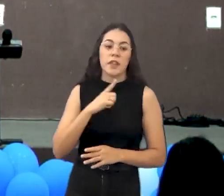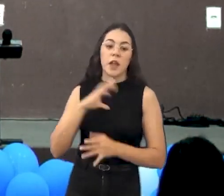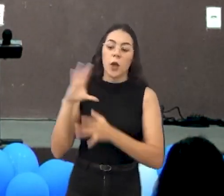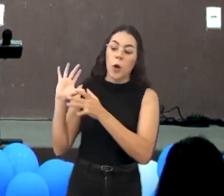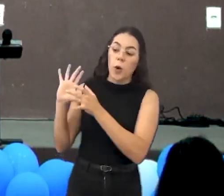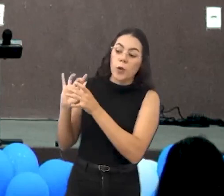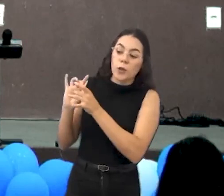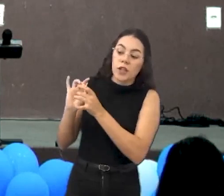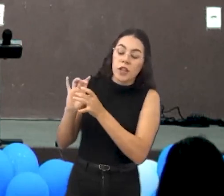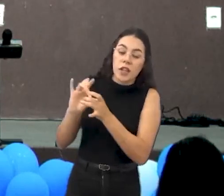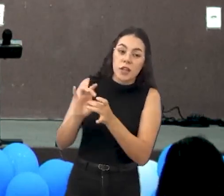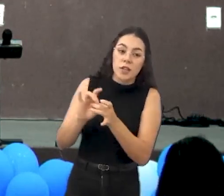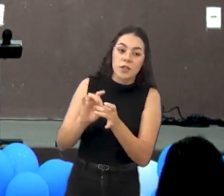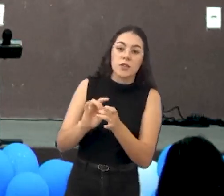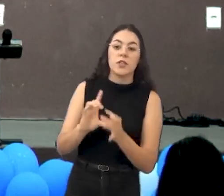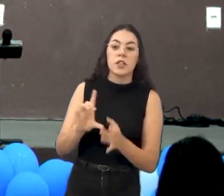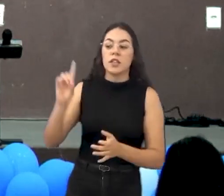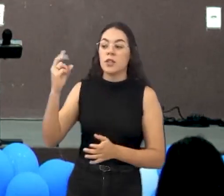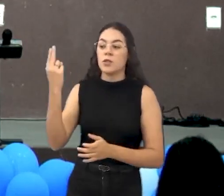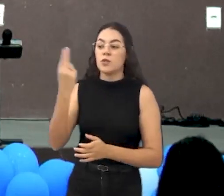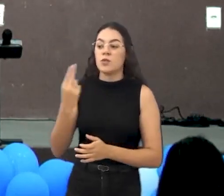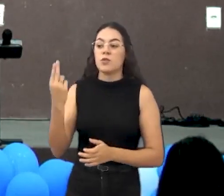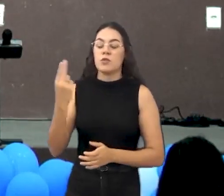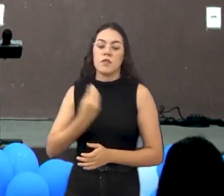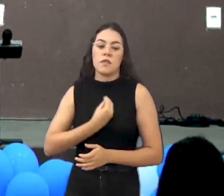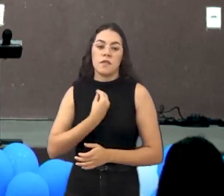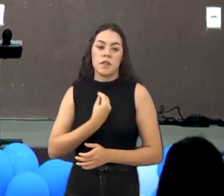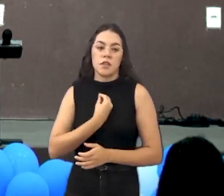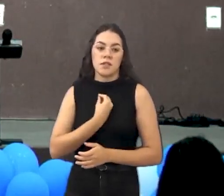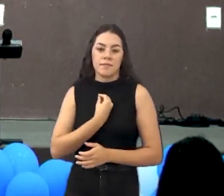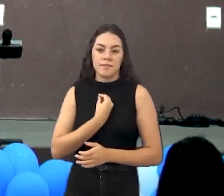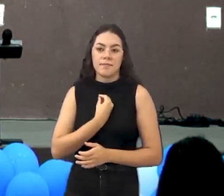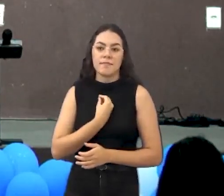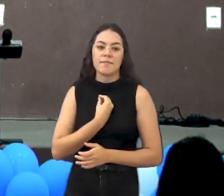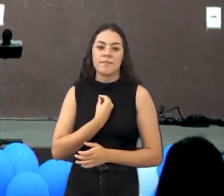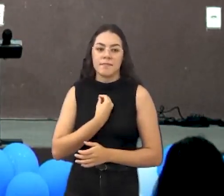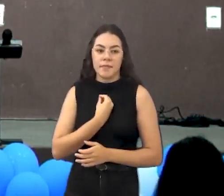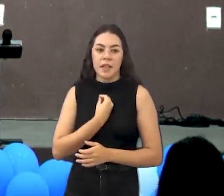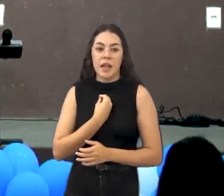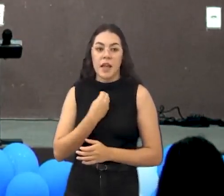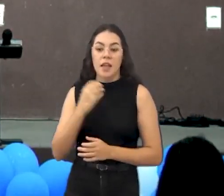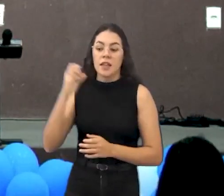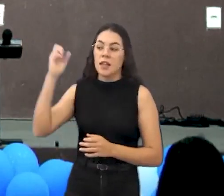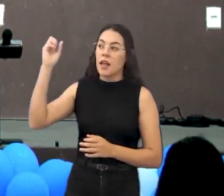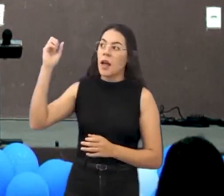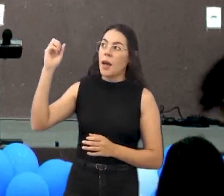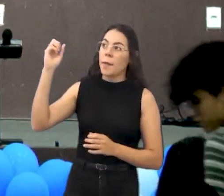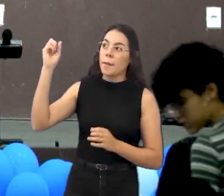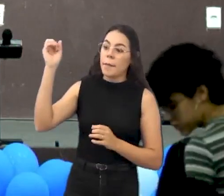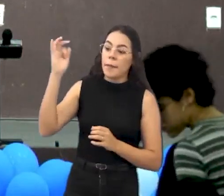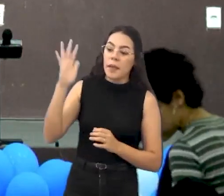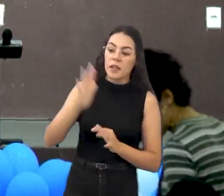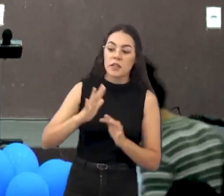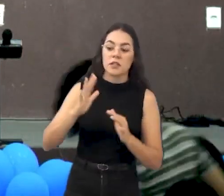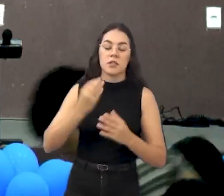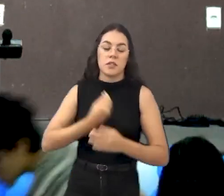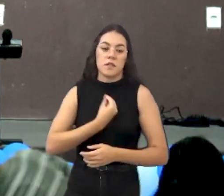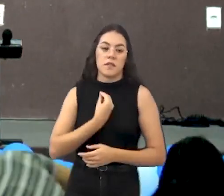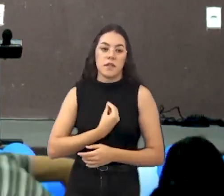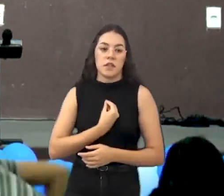Deus está agindo na vida de alguém. É evidência na vida dos que são abençoados, dos que receberam